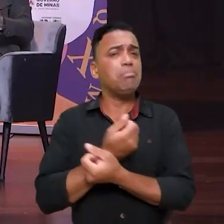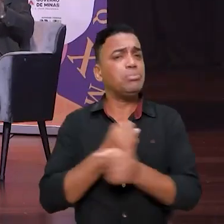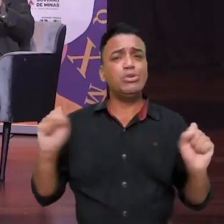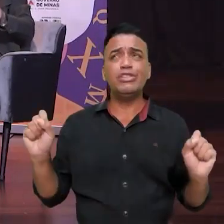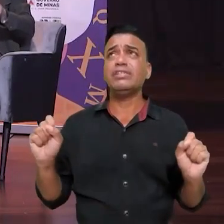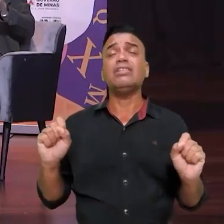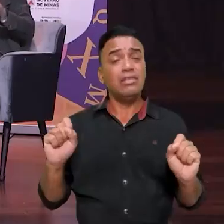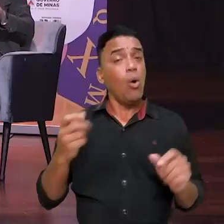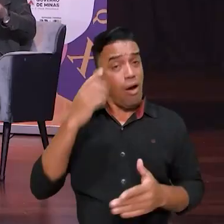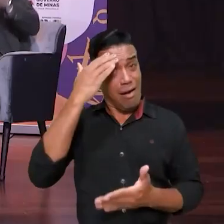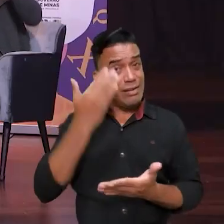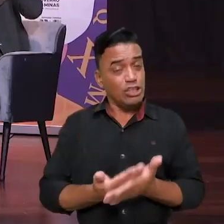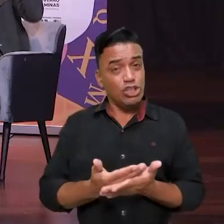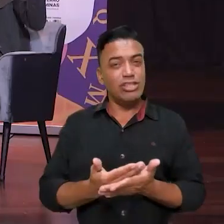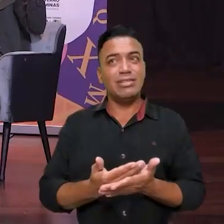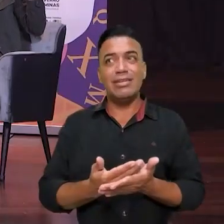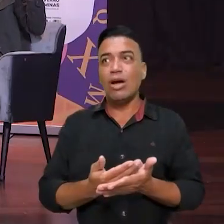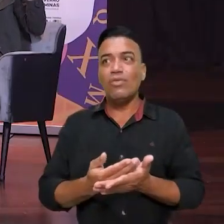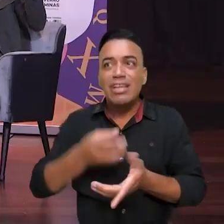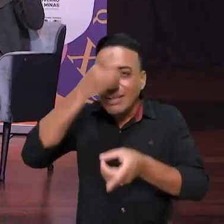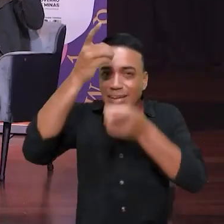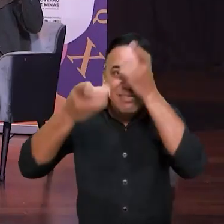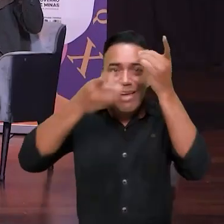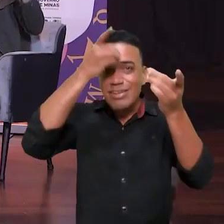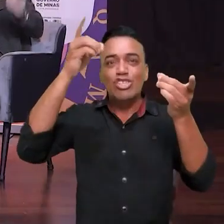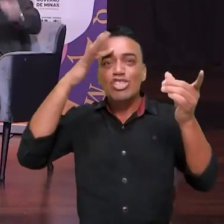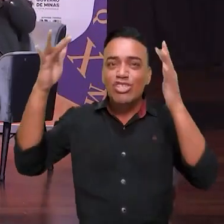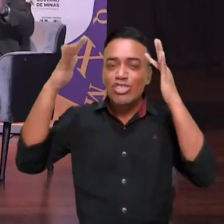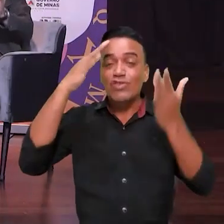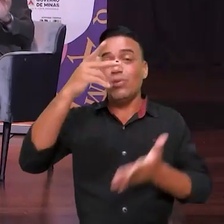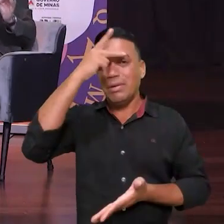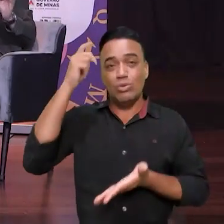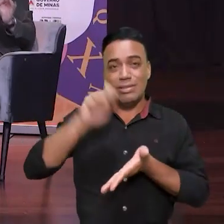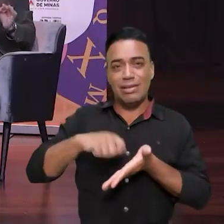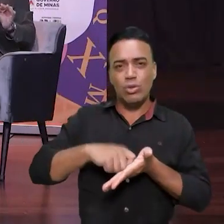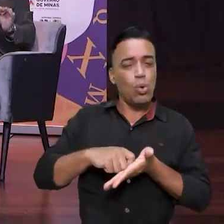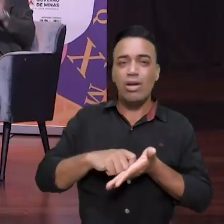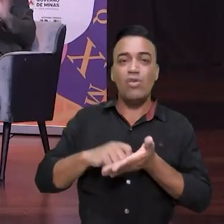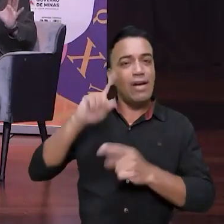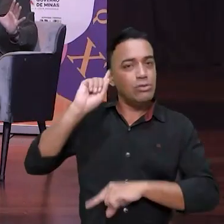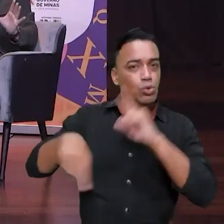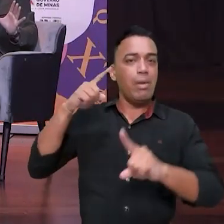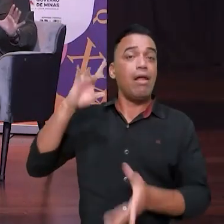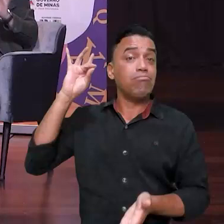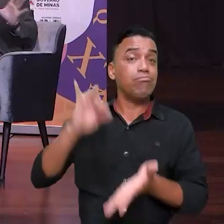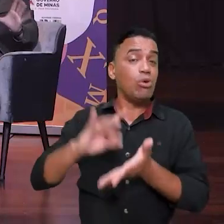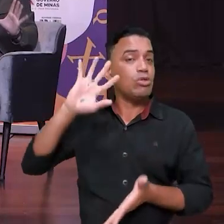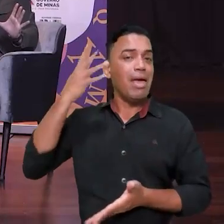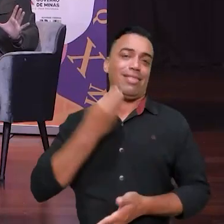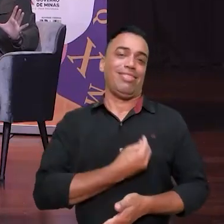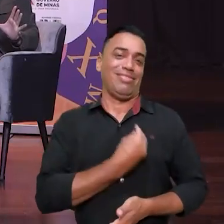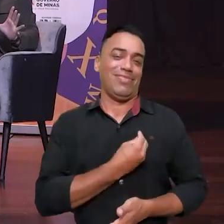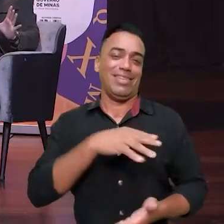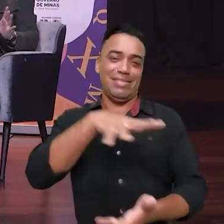olha, acreditem, a ficção, e por mais criativo que seja o sujeito, o autor, ele jamais vai superar a realidade. Jamais. Jamais vai